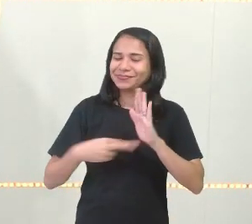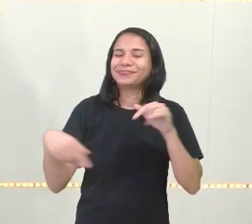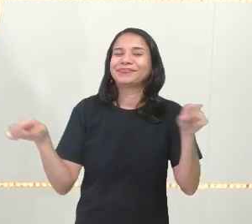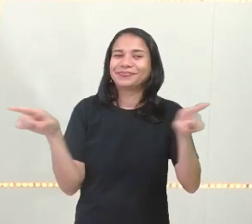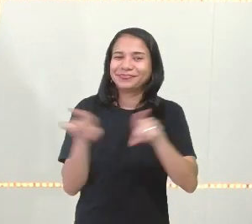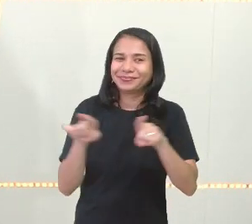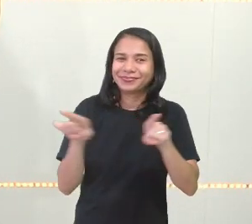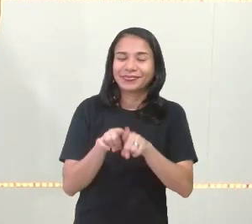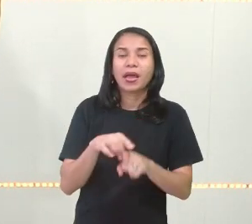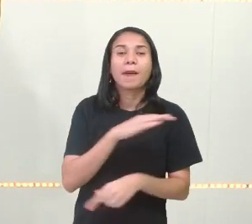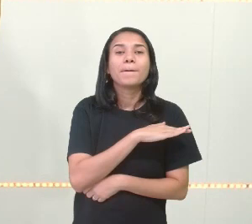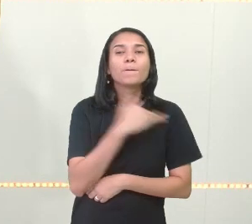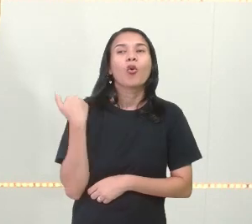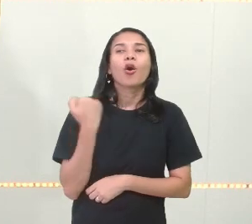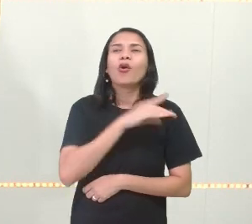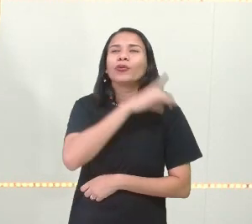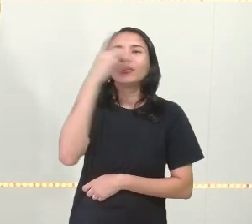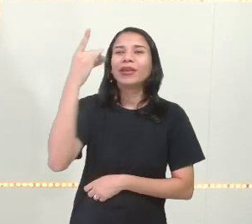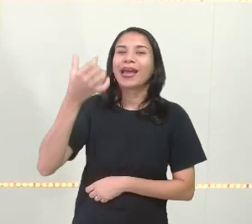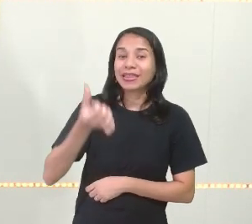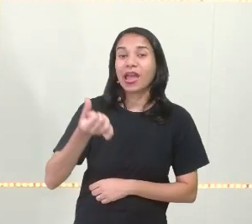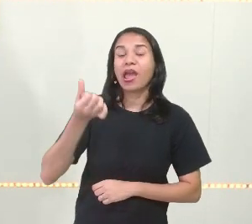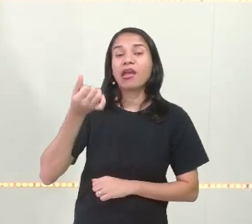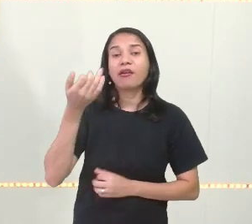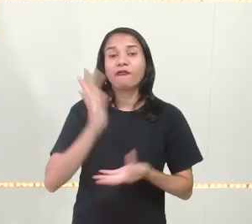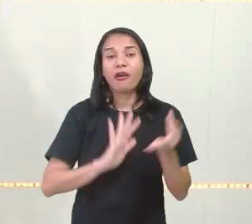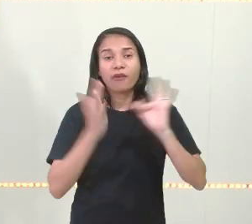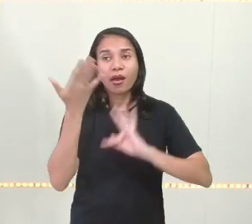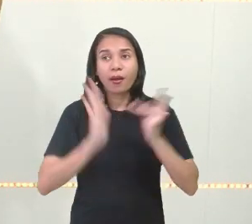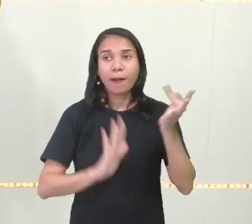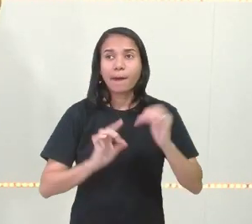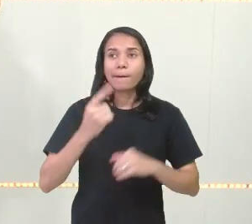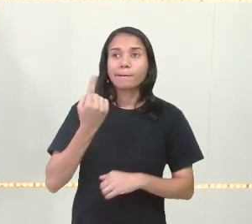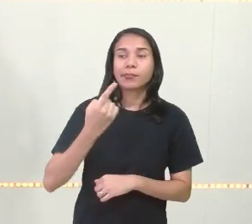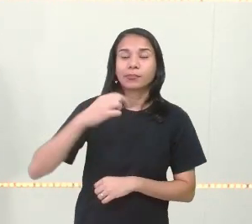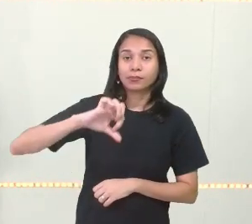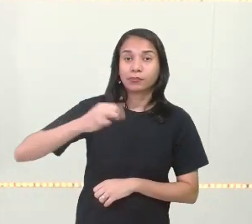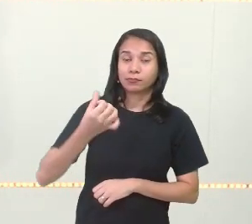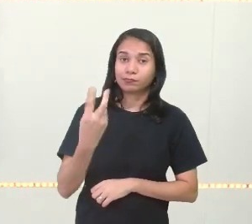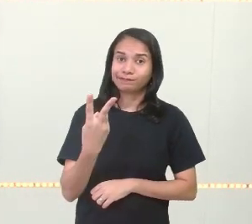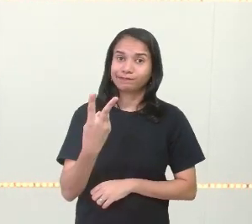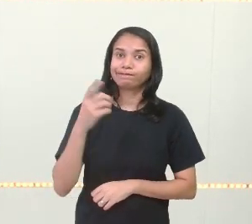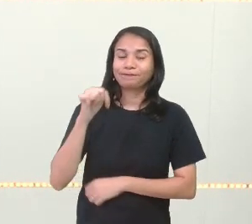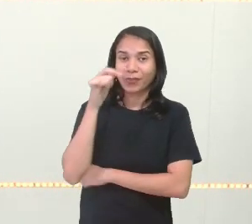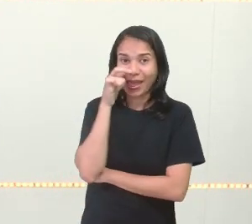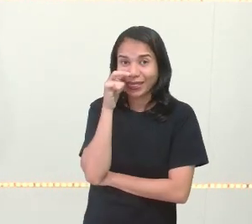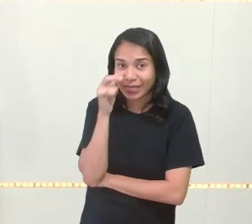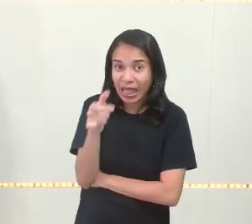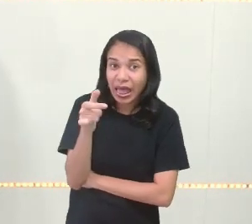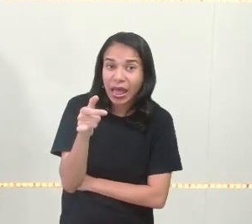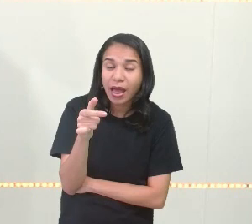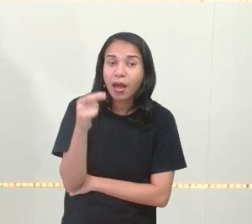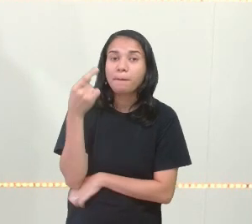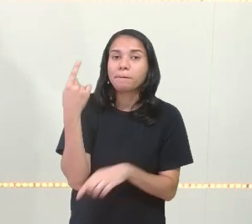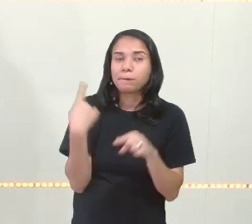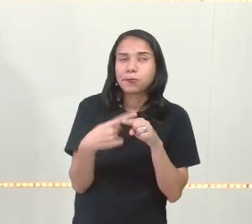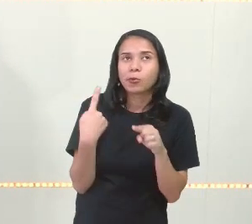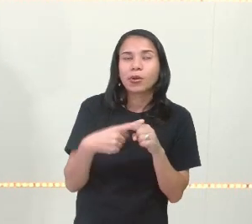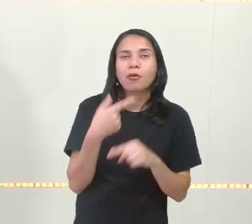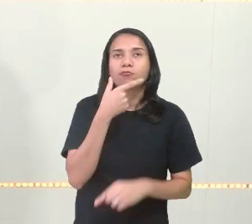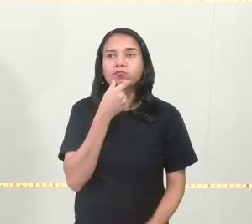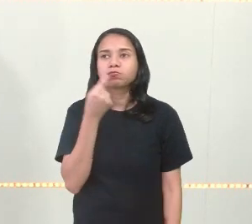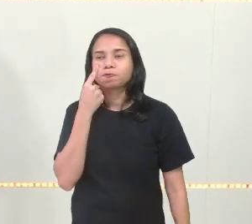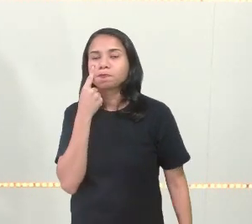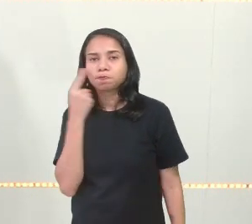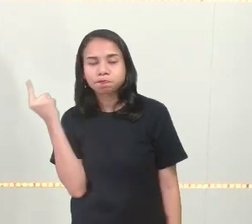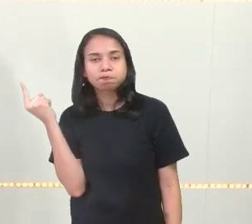E faleceu no dia 6 de fevereiro de 1962. É interessante, professora Abigail, porque sobre Cândido